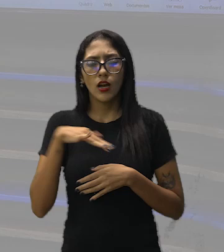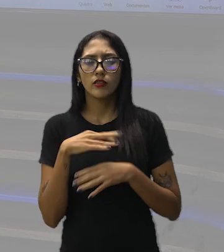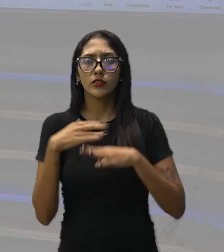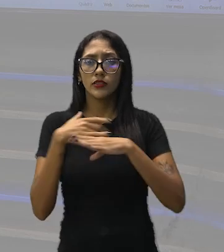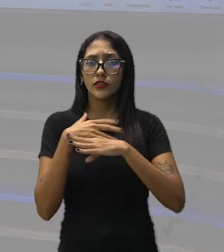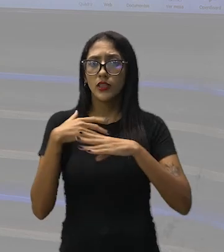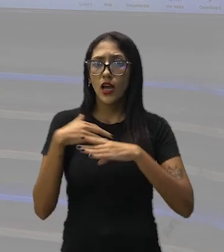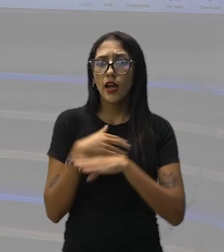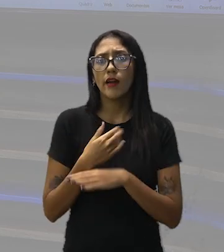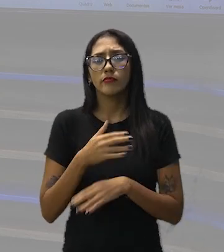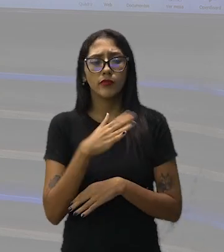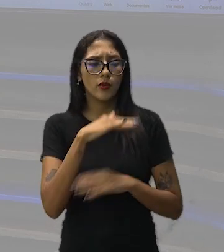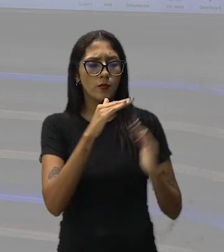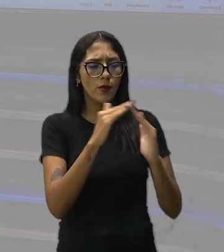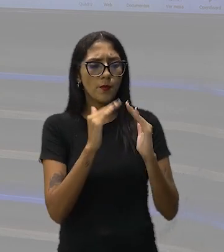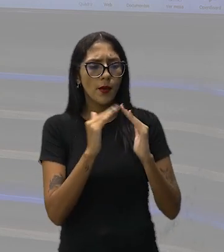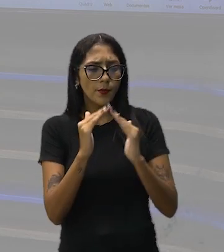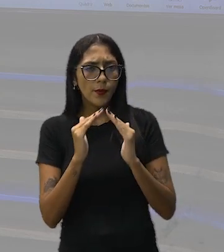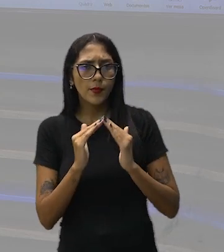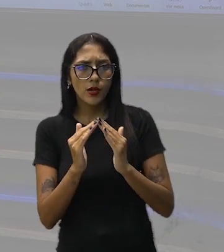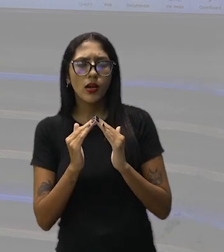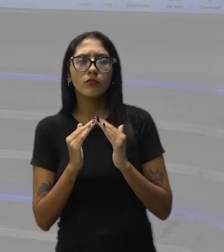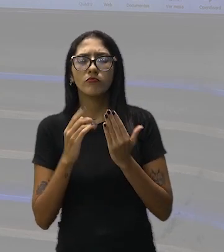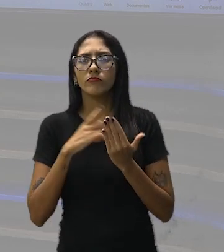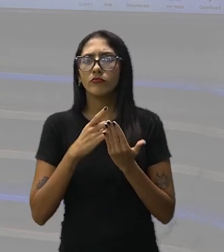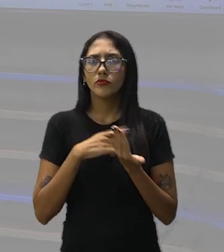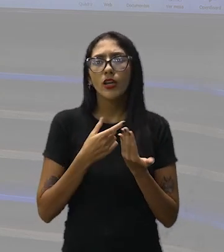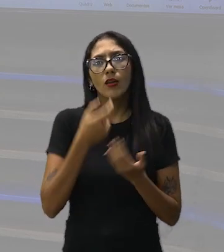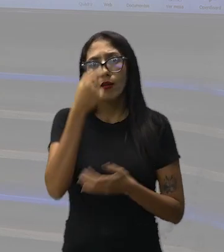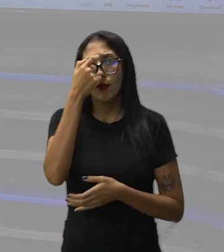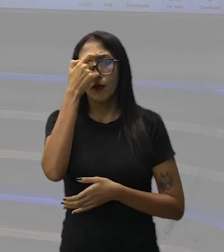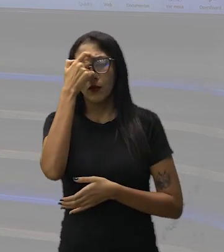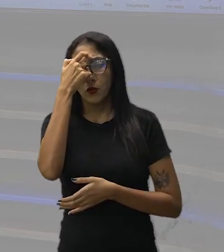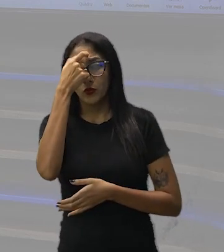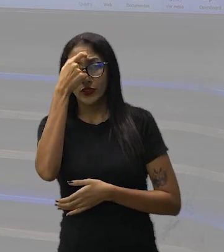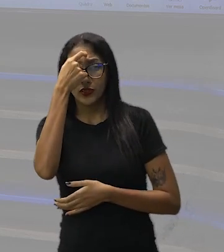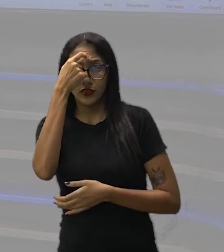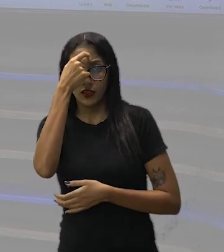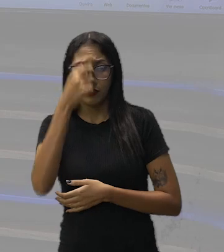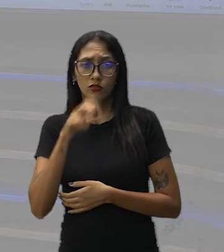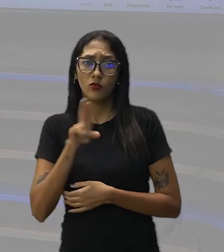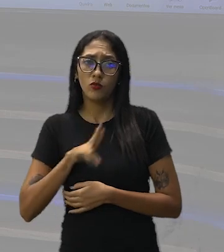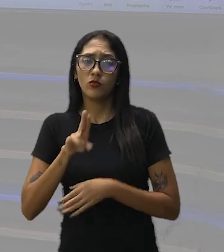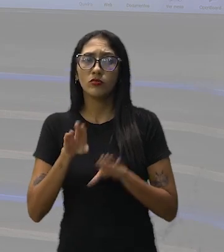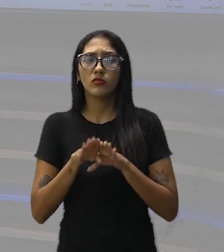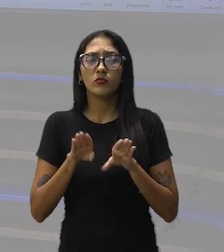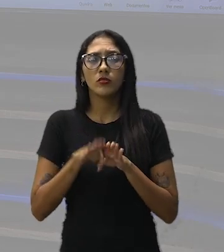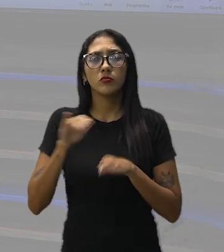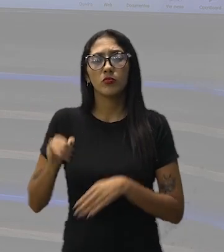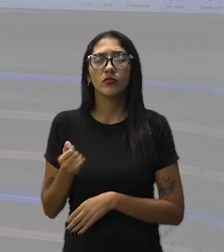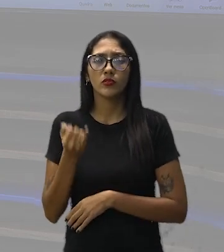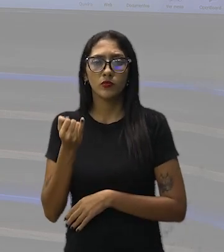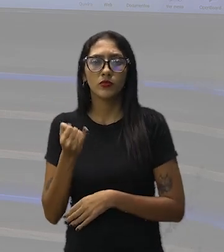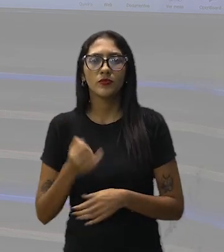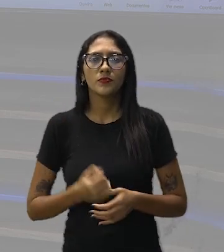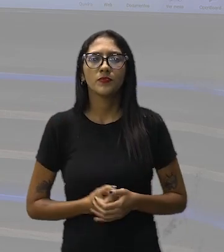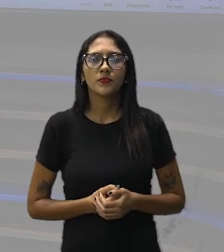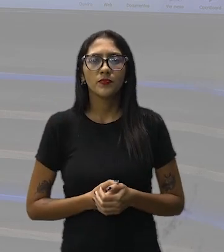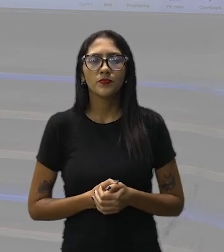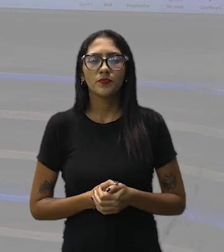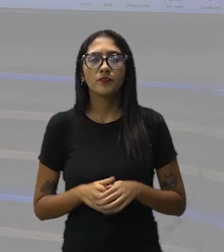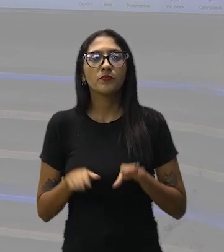a nosso bairro, ter ações sustentáveis para um melhor aproveitamento nosso e também